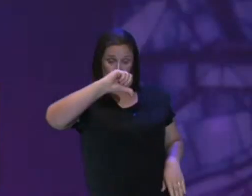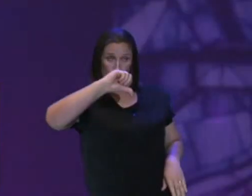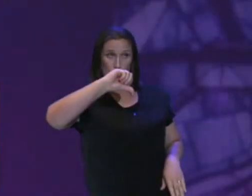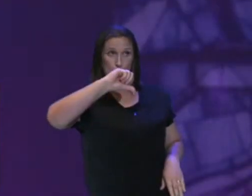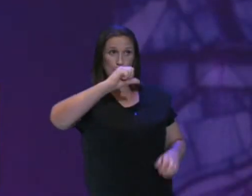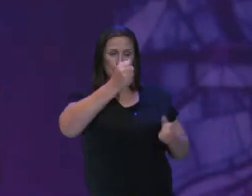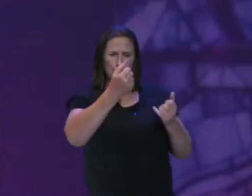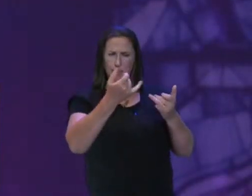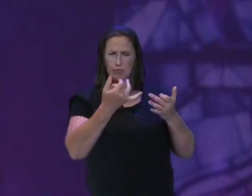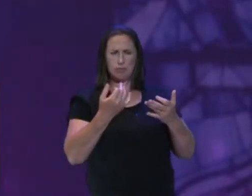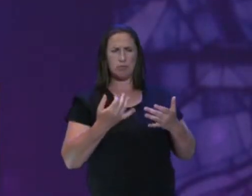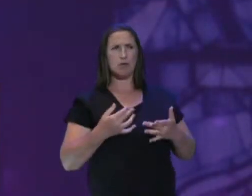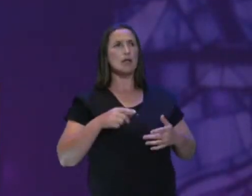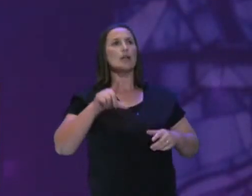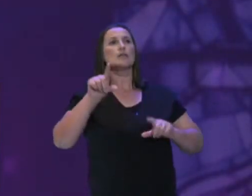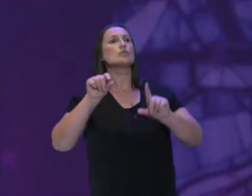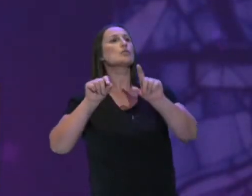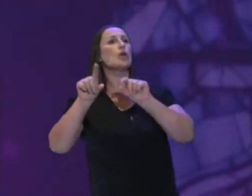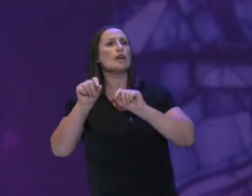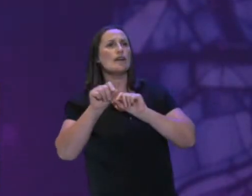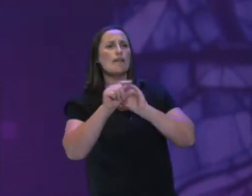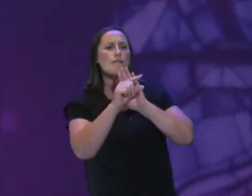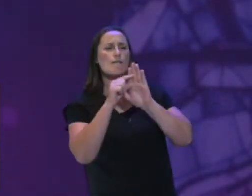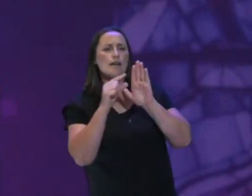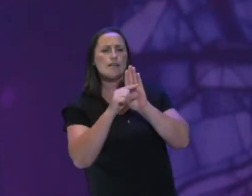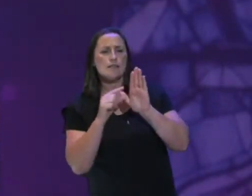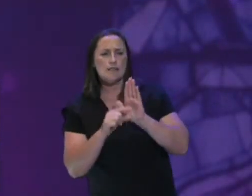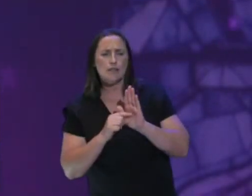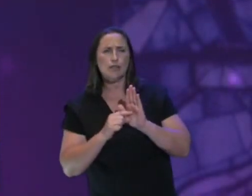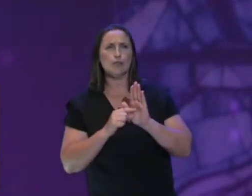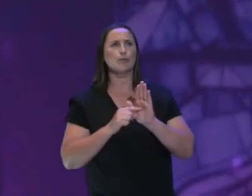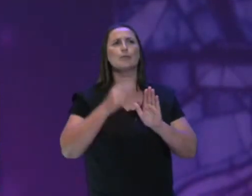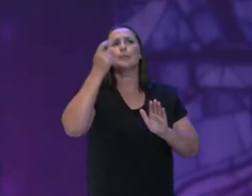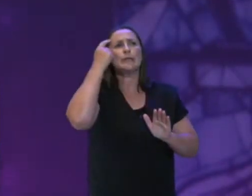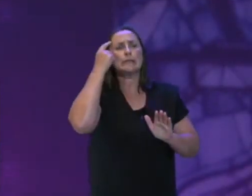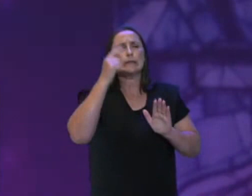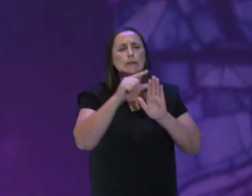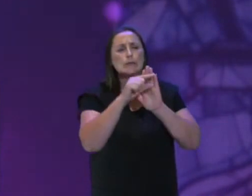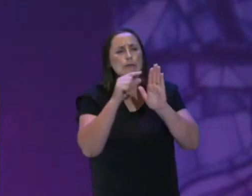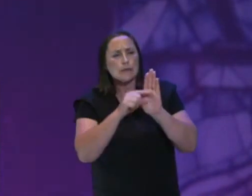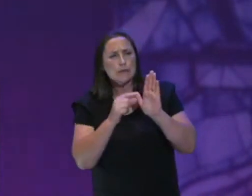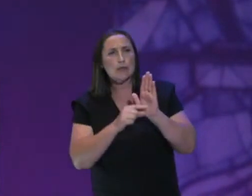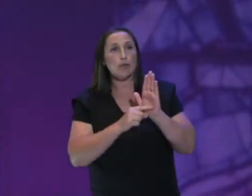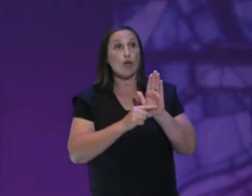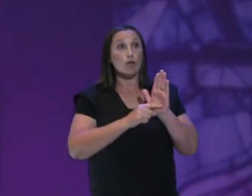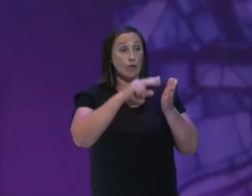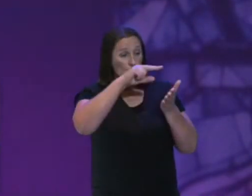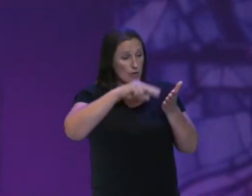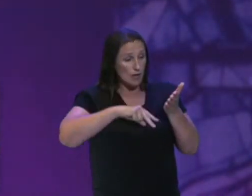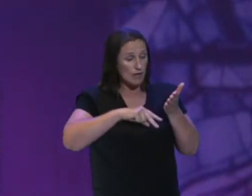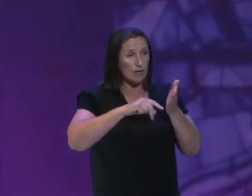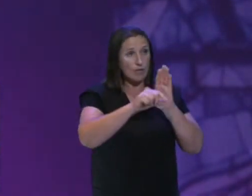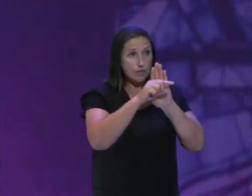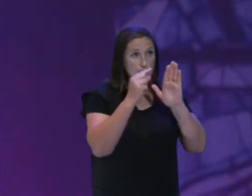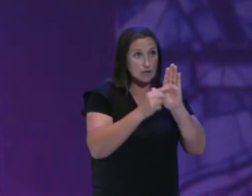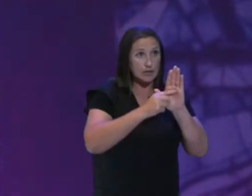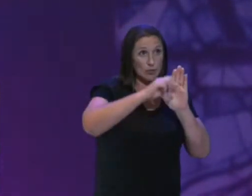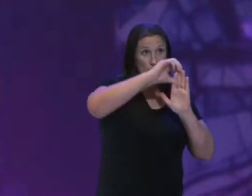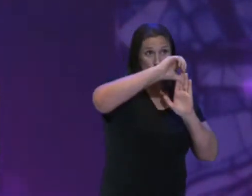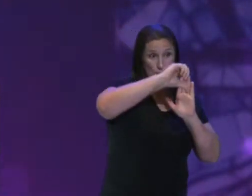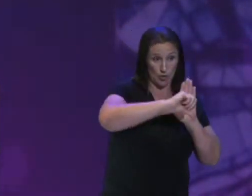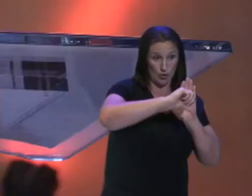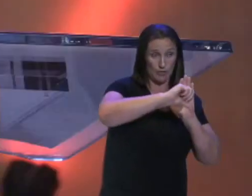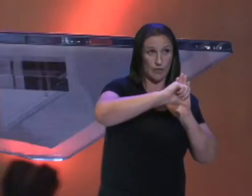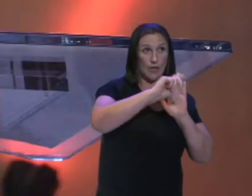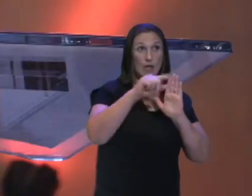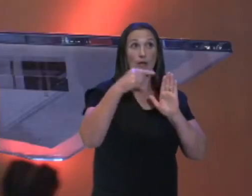a gente ler, para não ler todo o capítulo, eu pensei aqui alguns versículos. Eu vou ler o versículo 9,